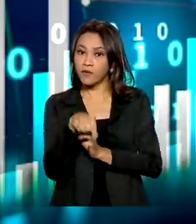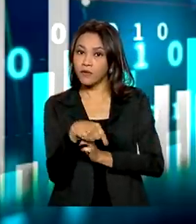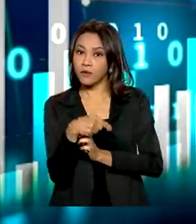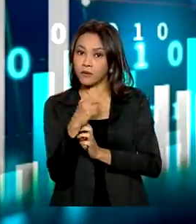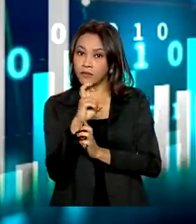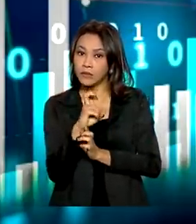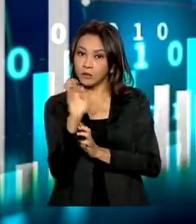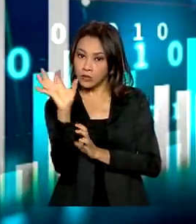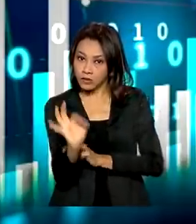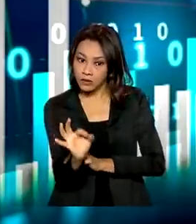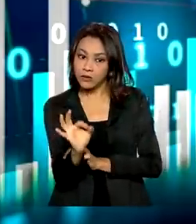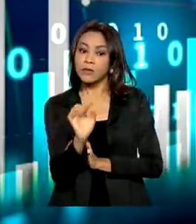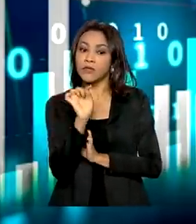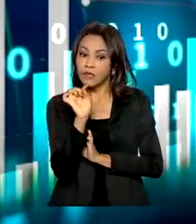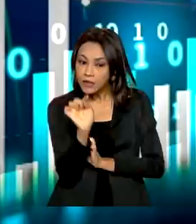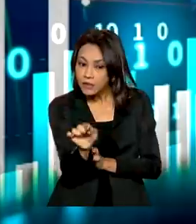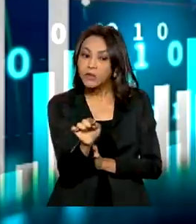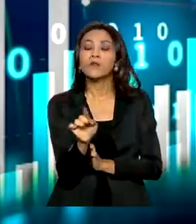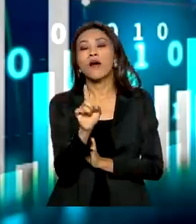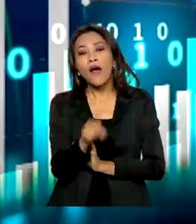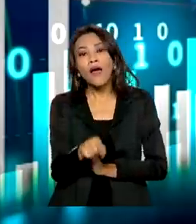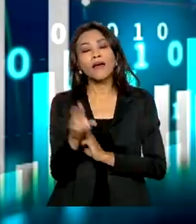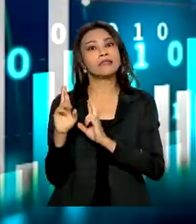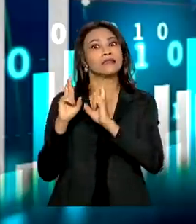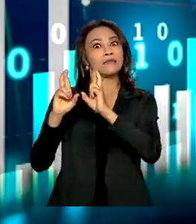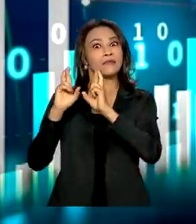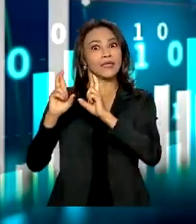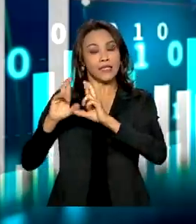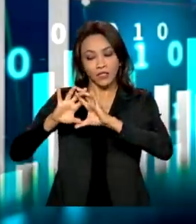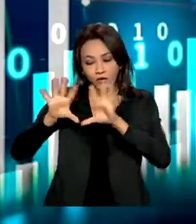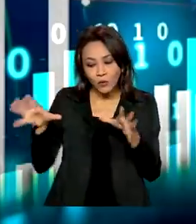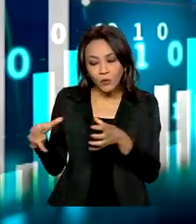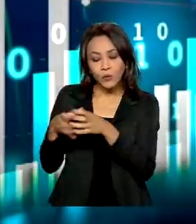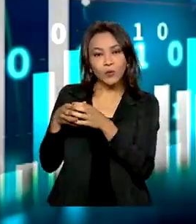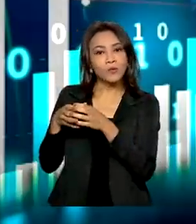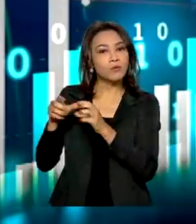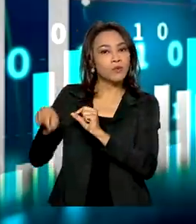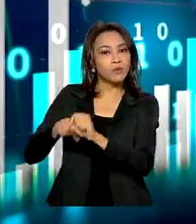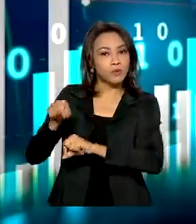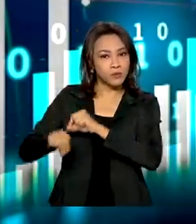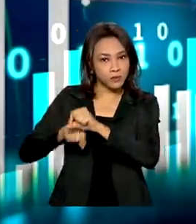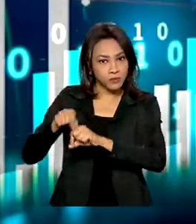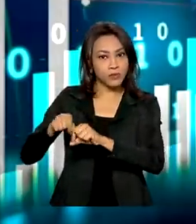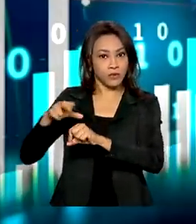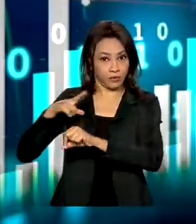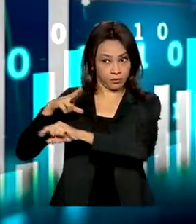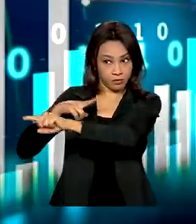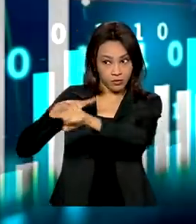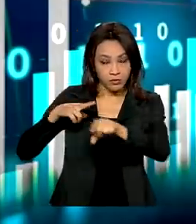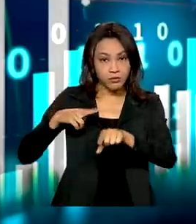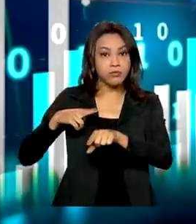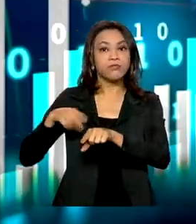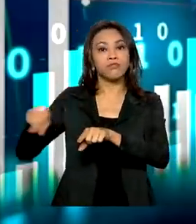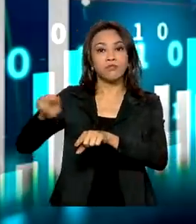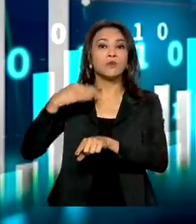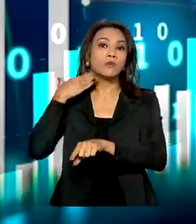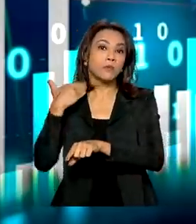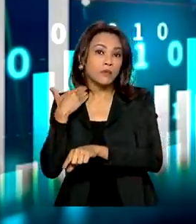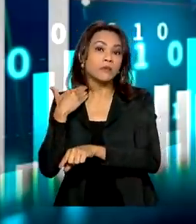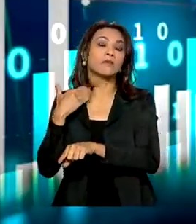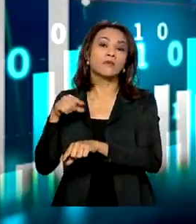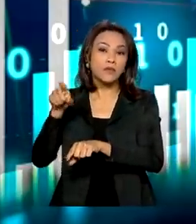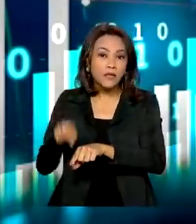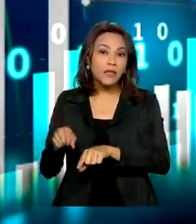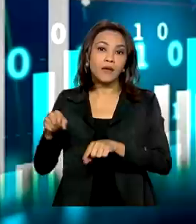ao encontro e é convergente com a expectativa dos agentes econômicos privados, analistas financeiros, que